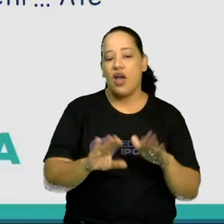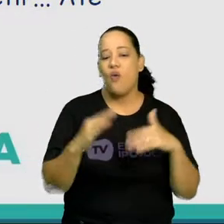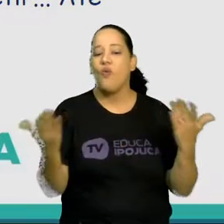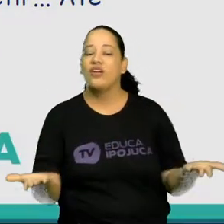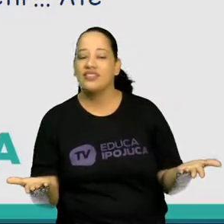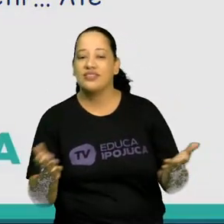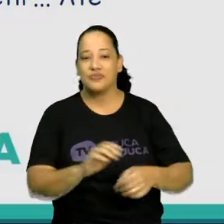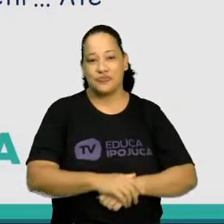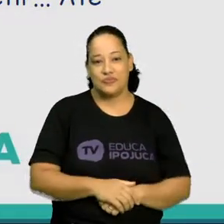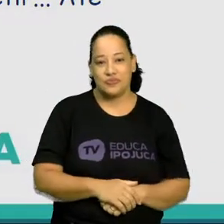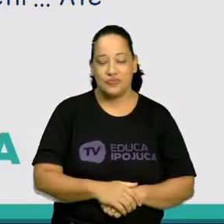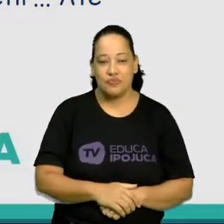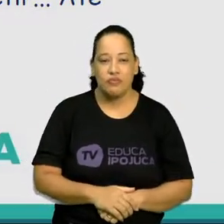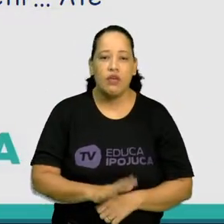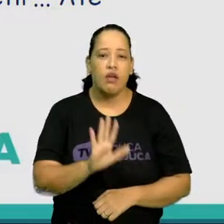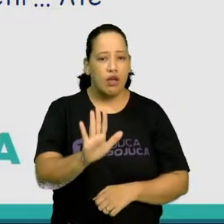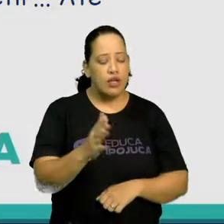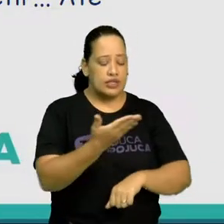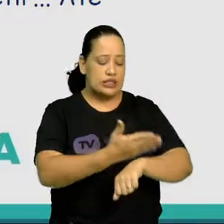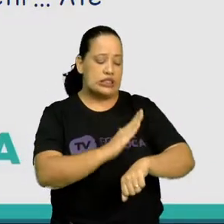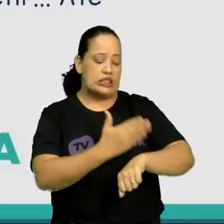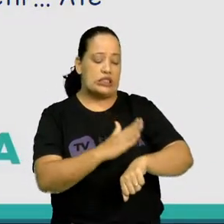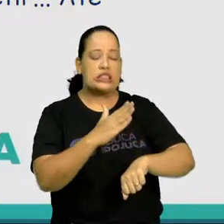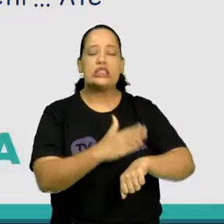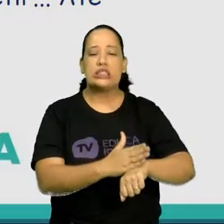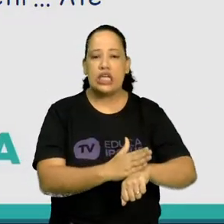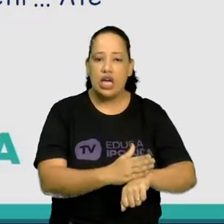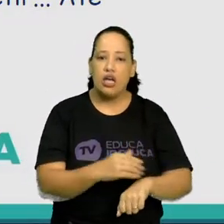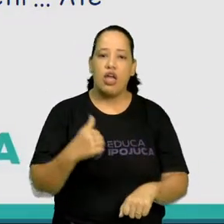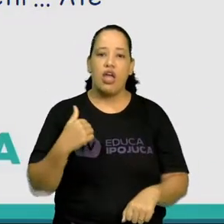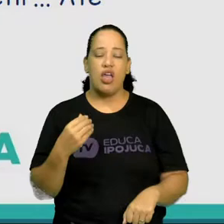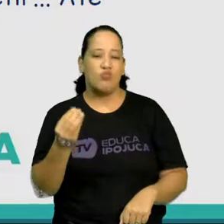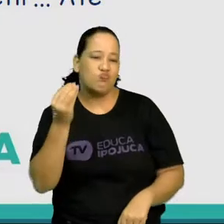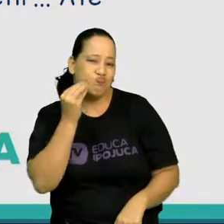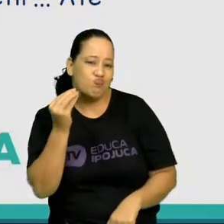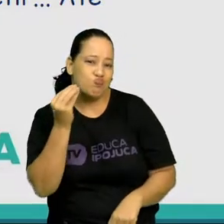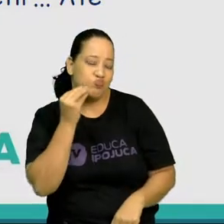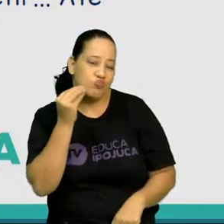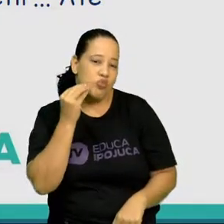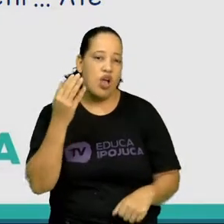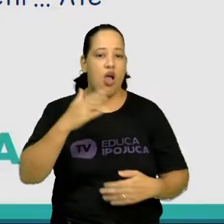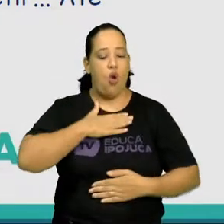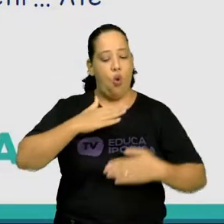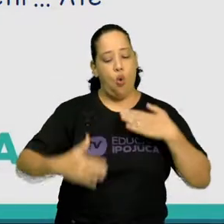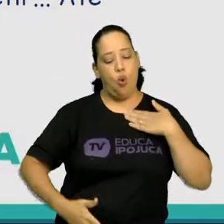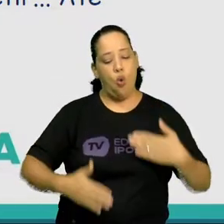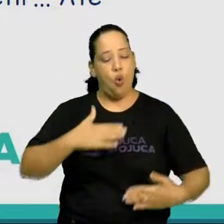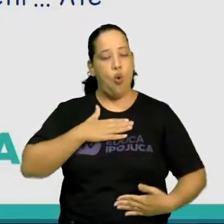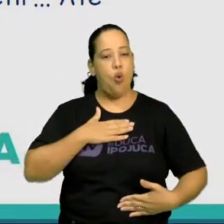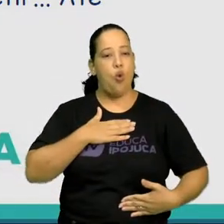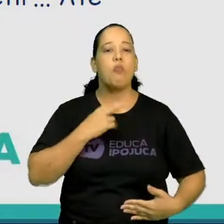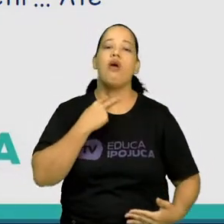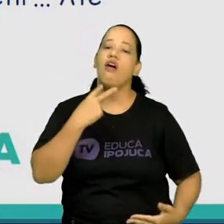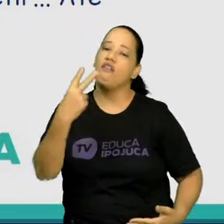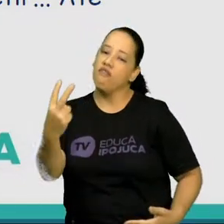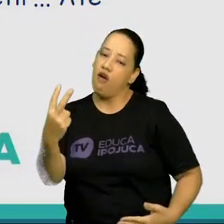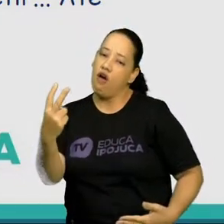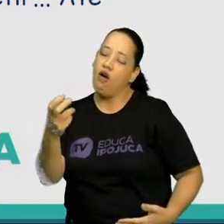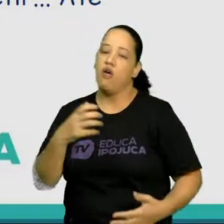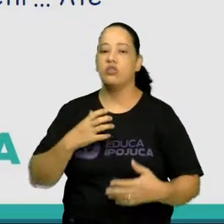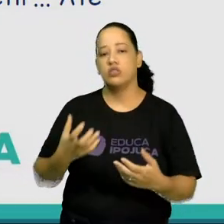Ensaio é testar. Você testa o corpo, você testa a voz, você testa